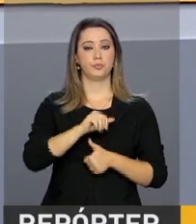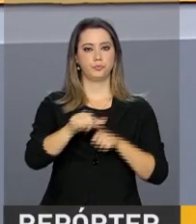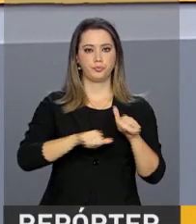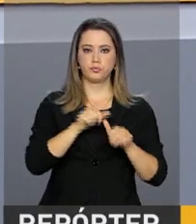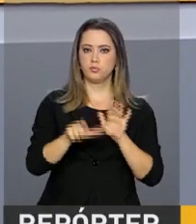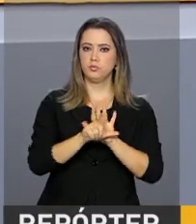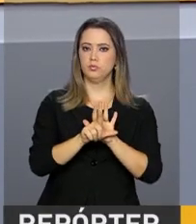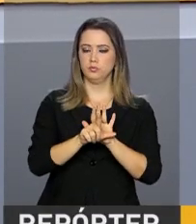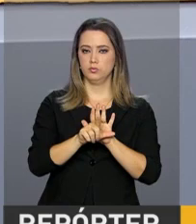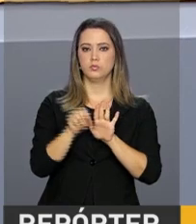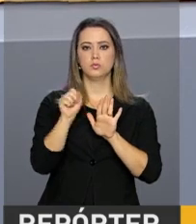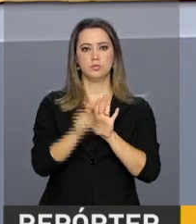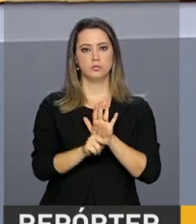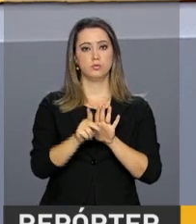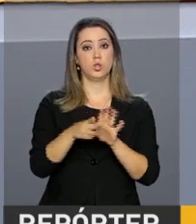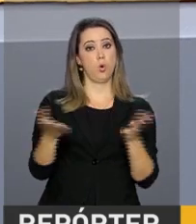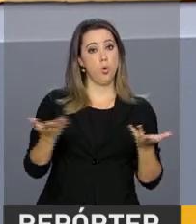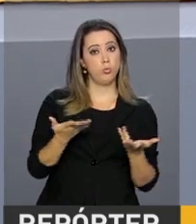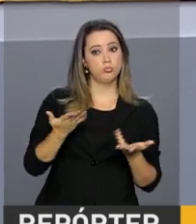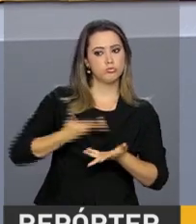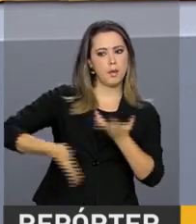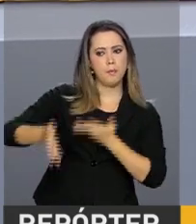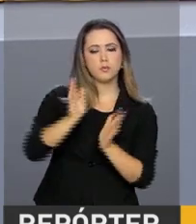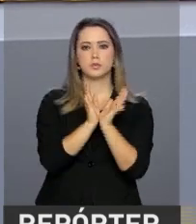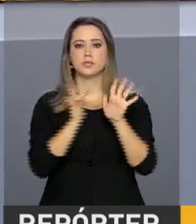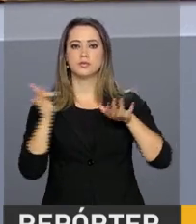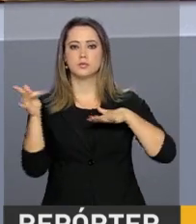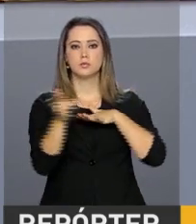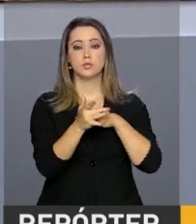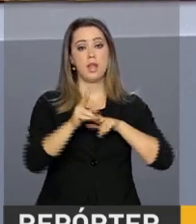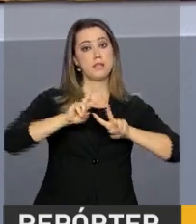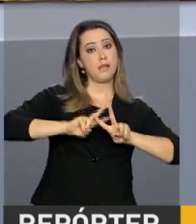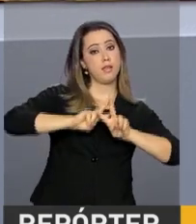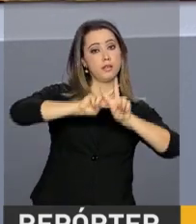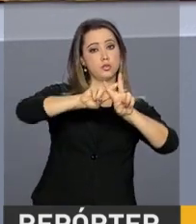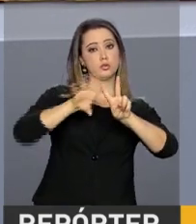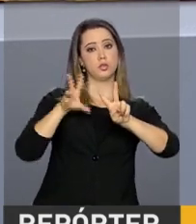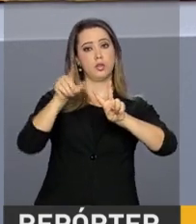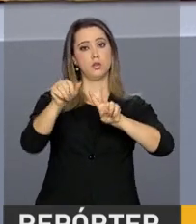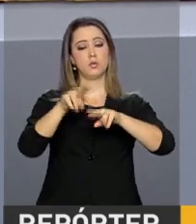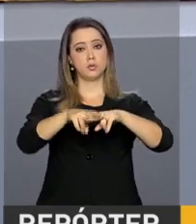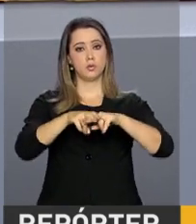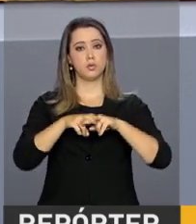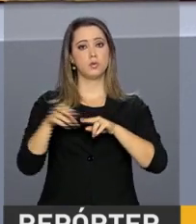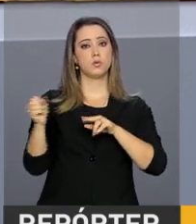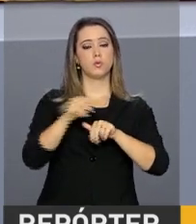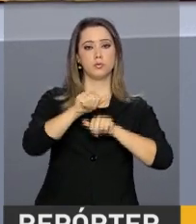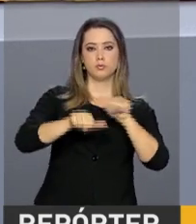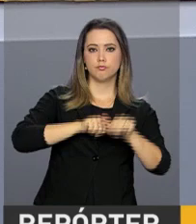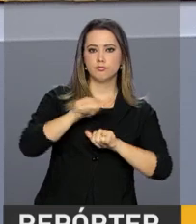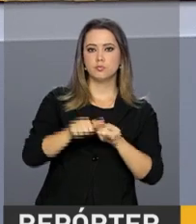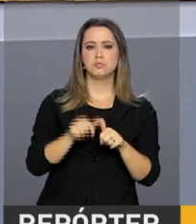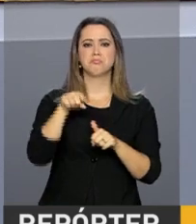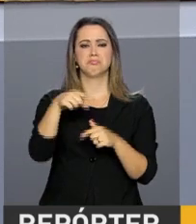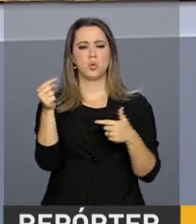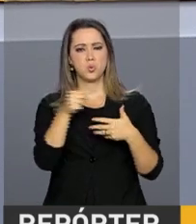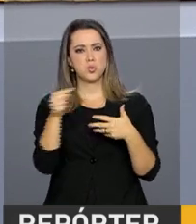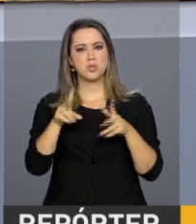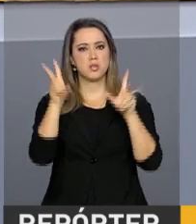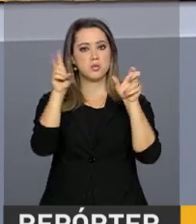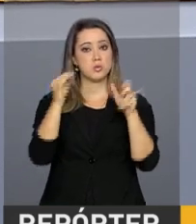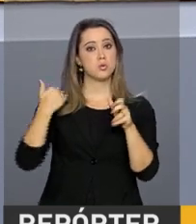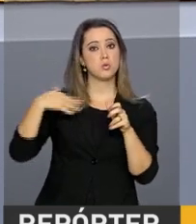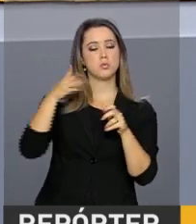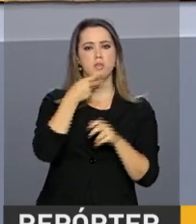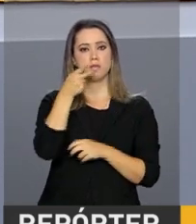está movimentando hoje as redes sociais no brasil a hashtag todos pela reforma está entre os assuntos mais comentados no twitter